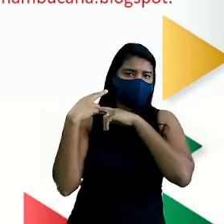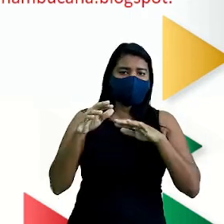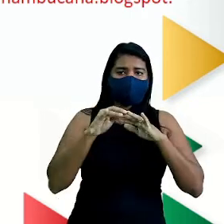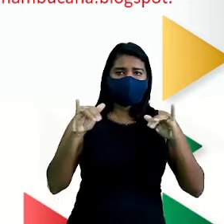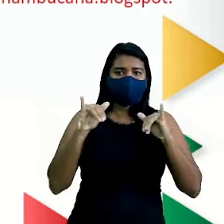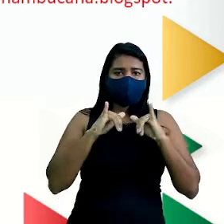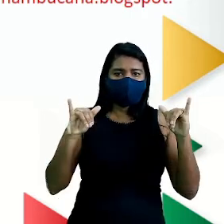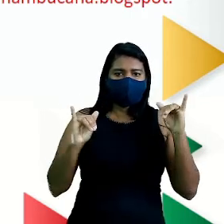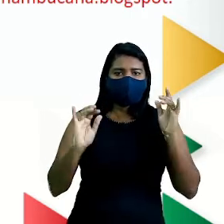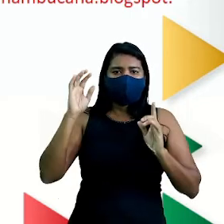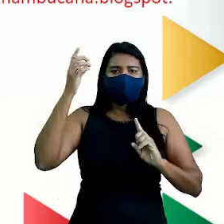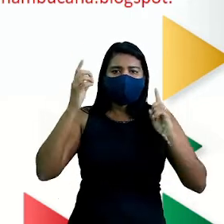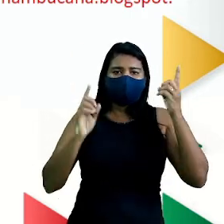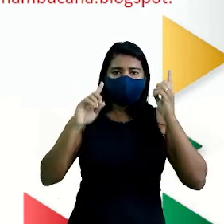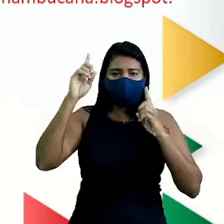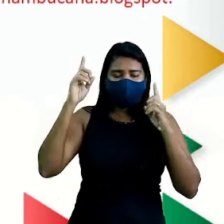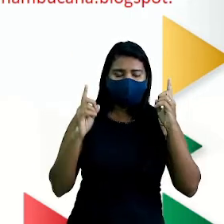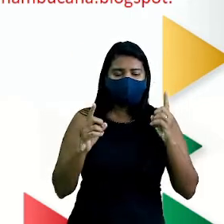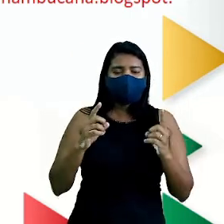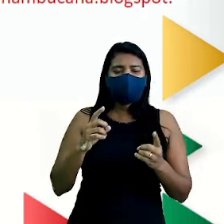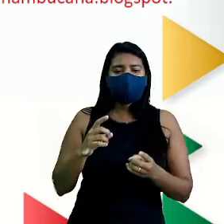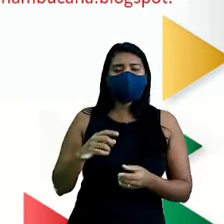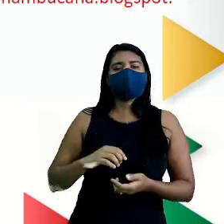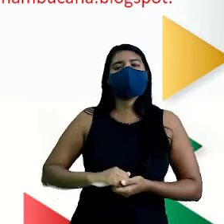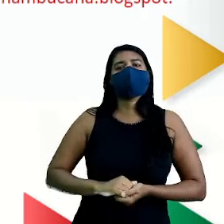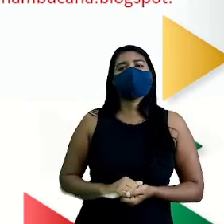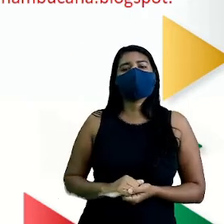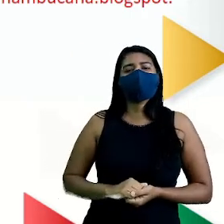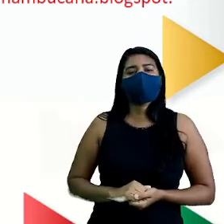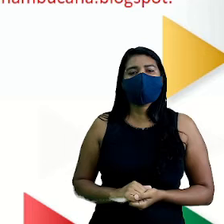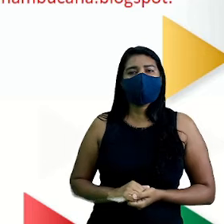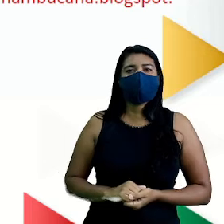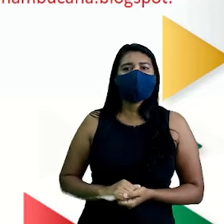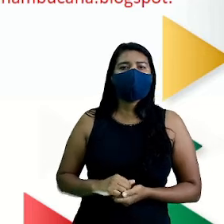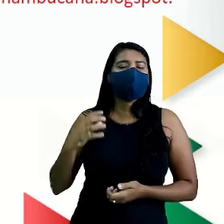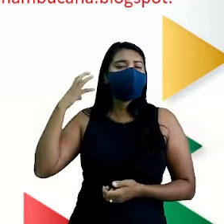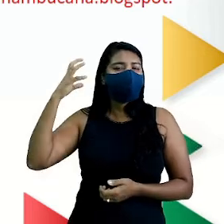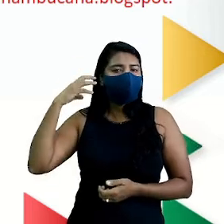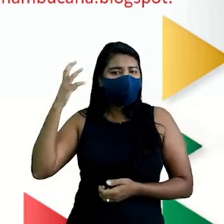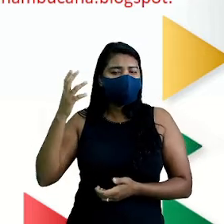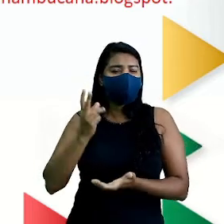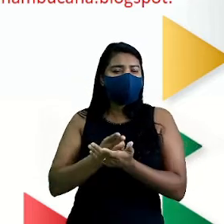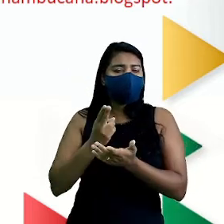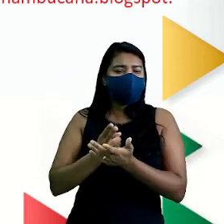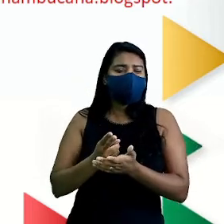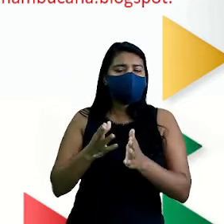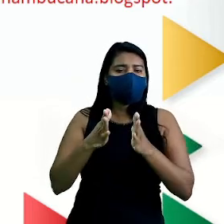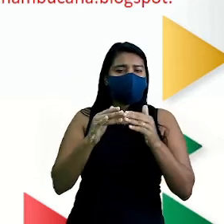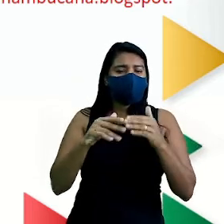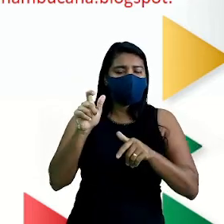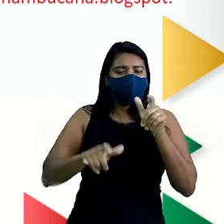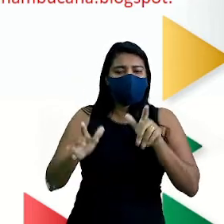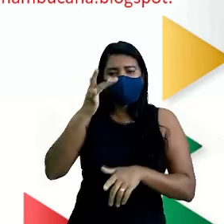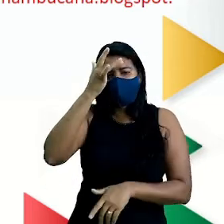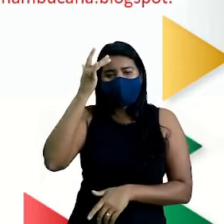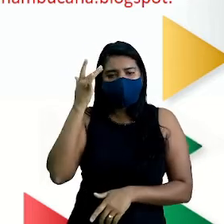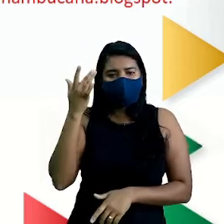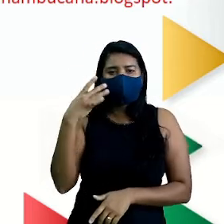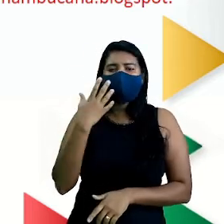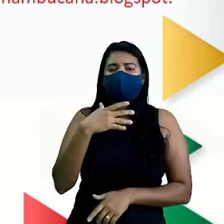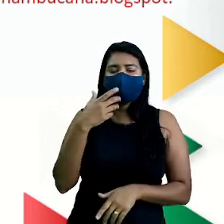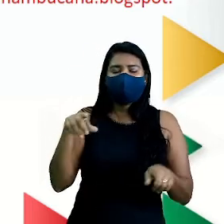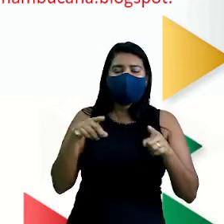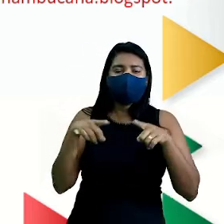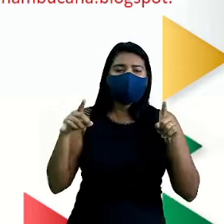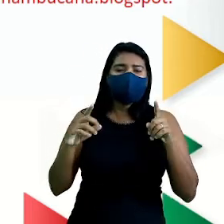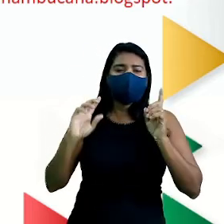responsáveis pela divulgação do frevo, né? Então elas tocam bastante frevo, principalmente na época do carnaval. Aí a gente vê na